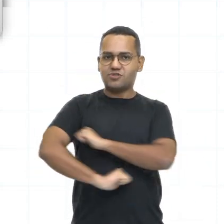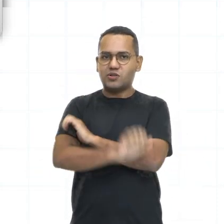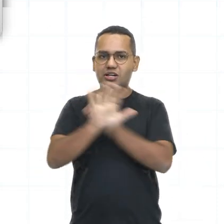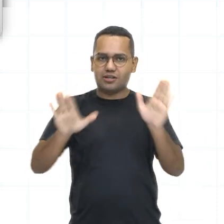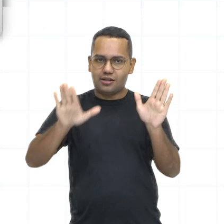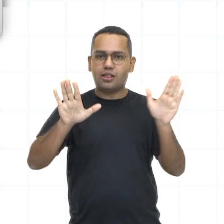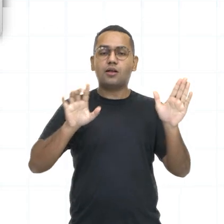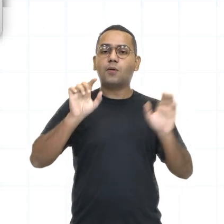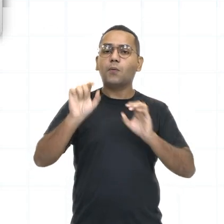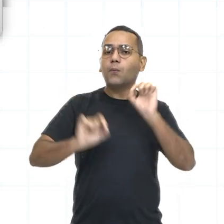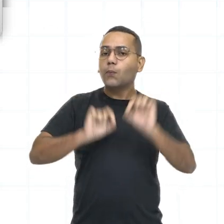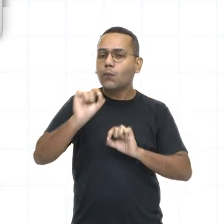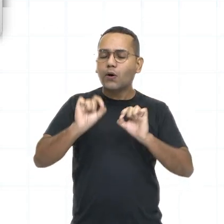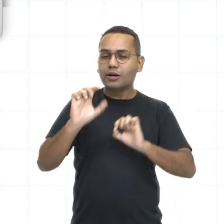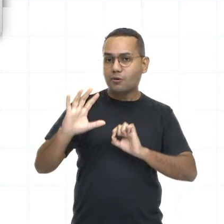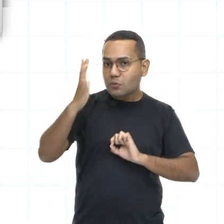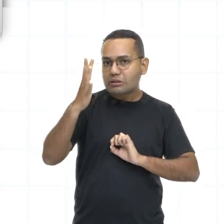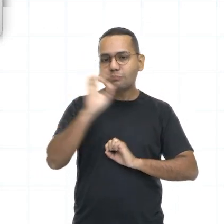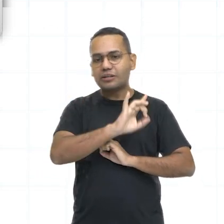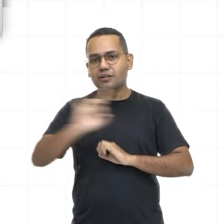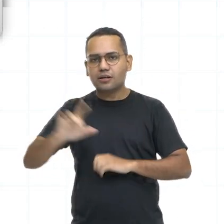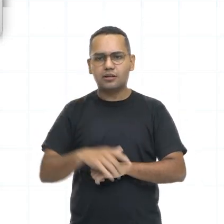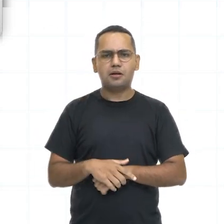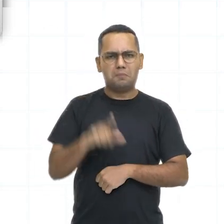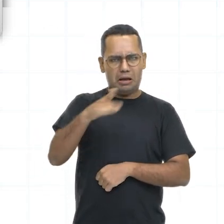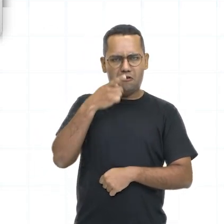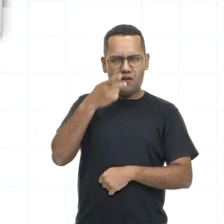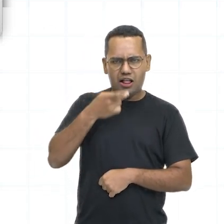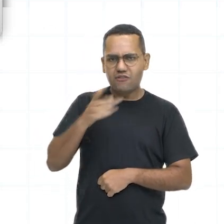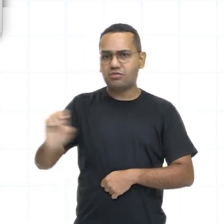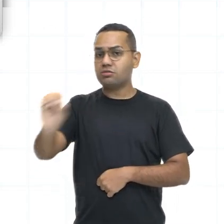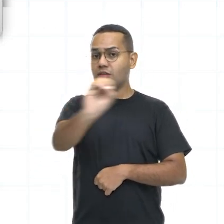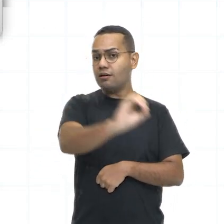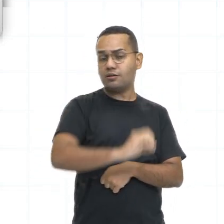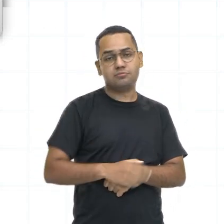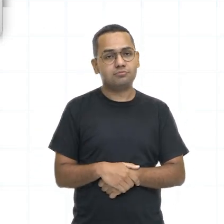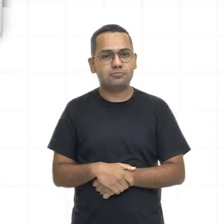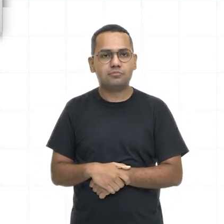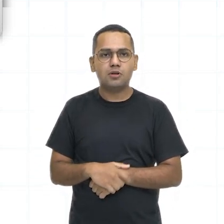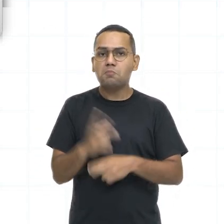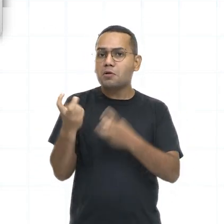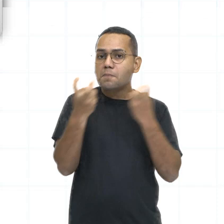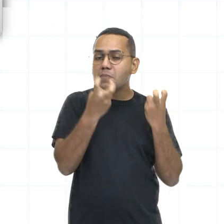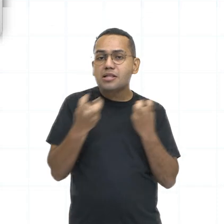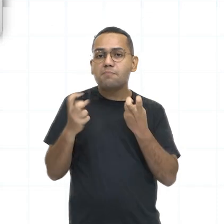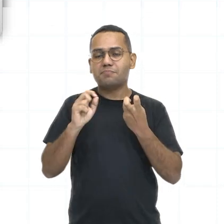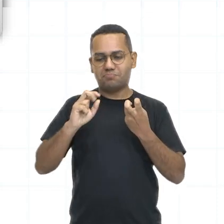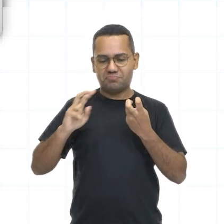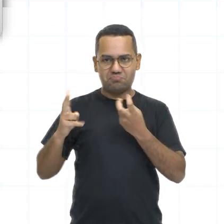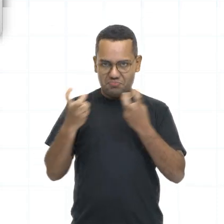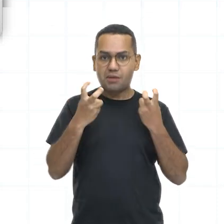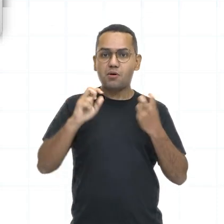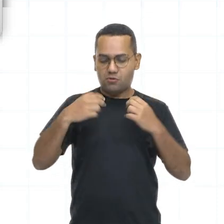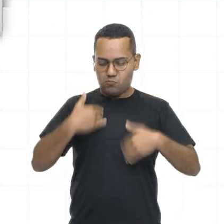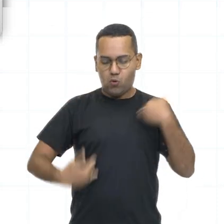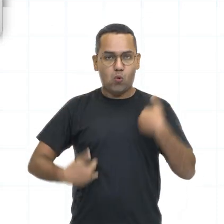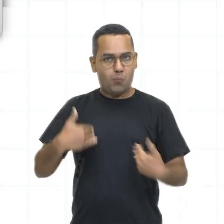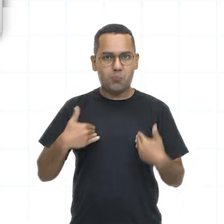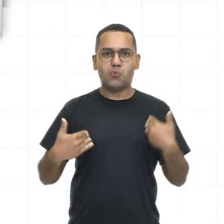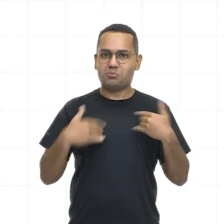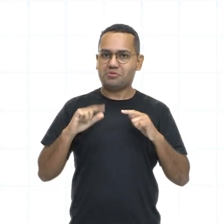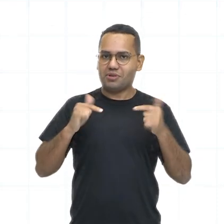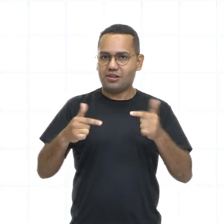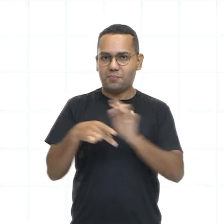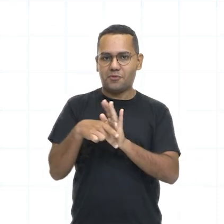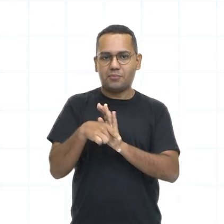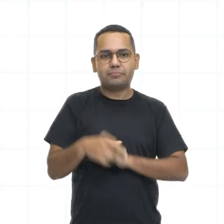ali todo o enredo. Ele não falava uma palavra, era apenas os gestos corporais. E vamos falar mais uma vez da